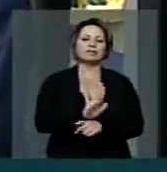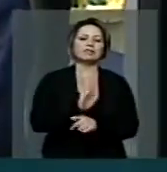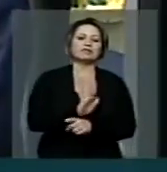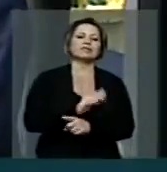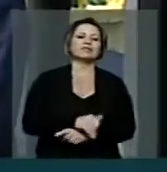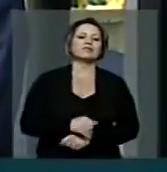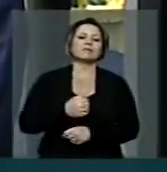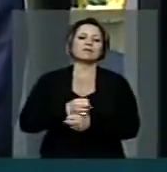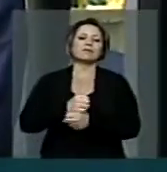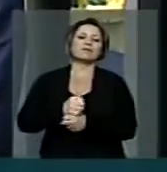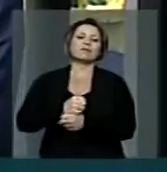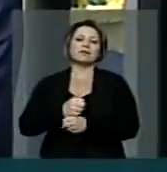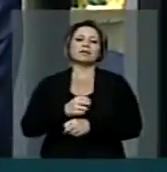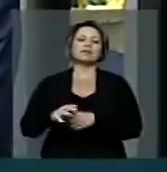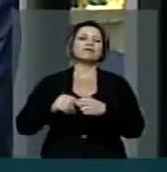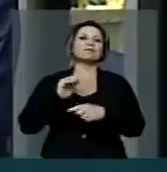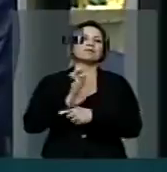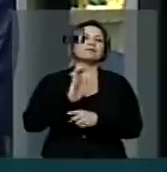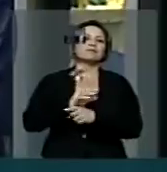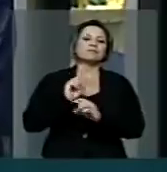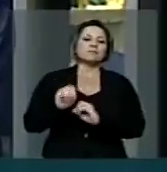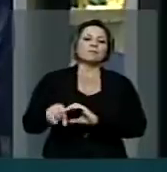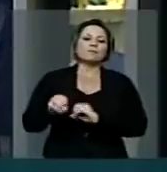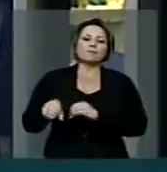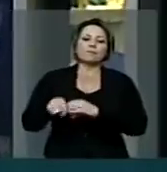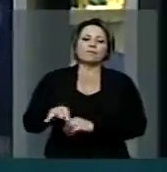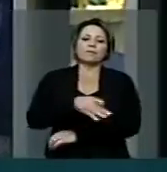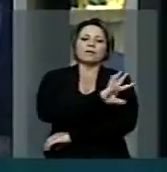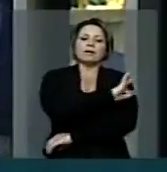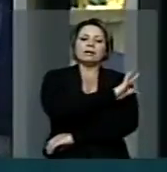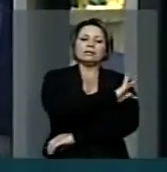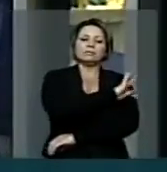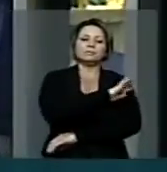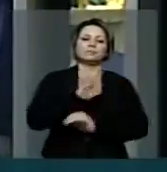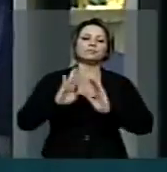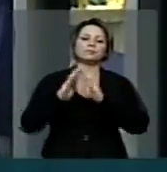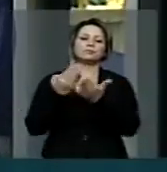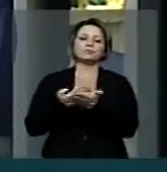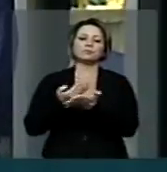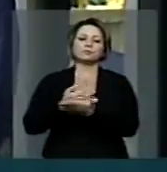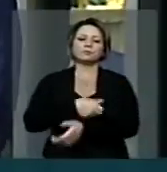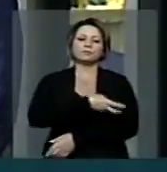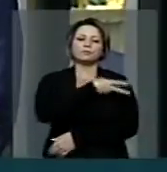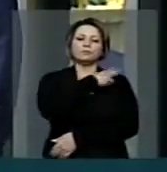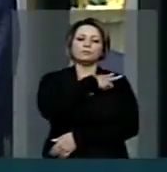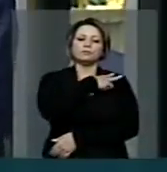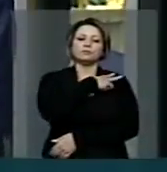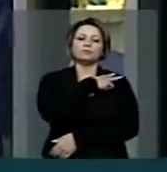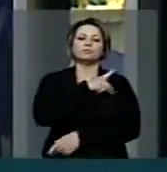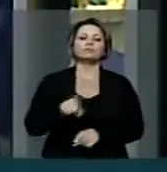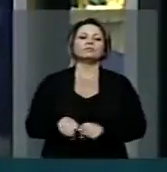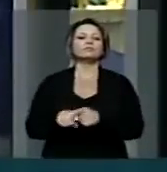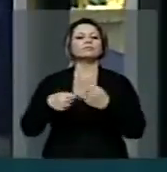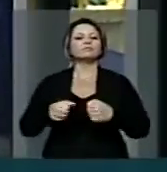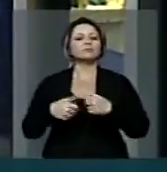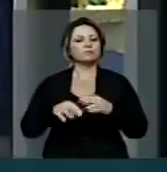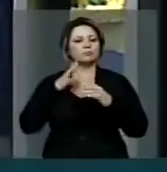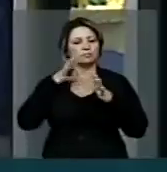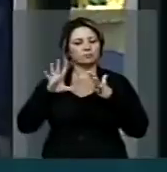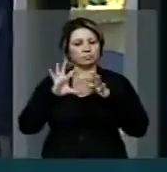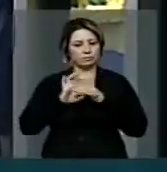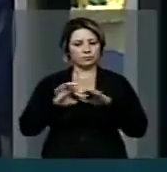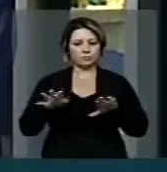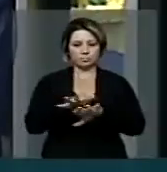anos em escolas técnicas, especialmente o ensino médio. Ele precisa estar